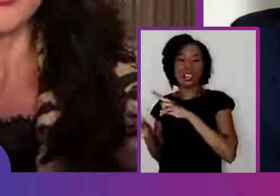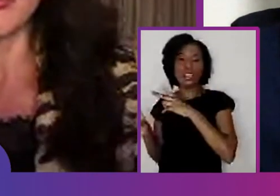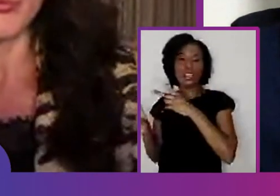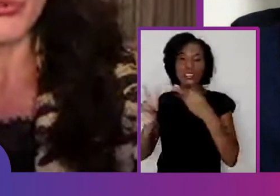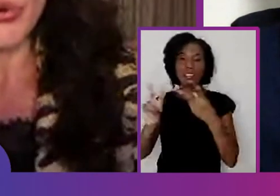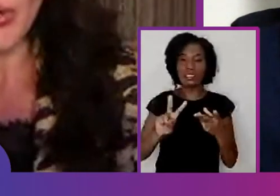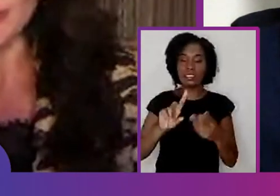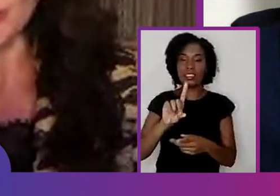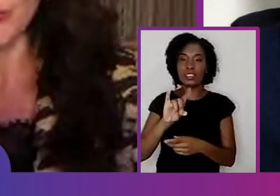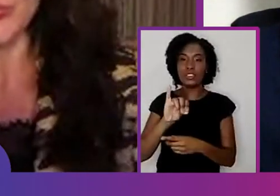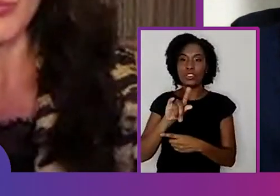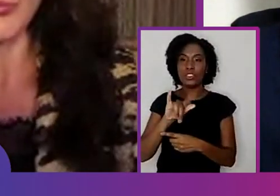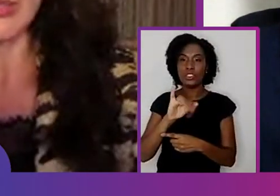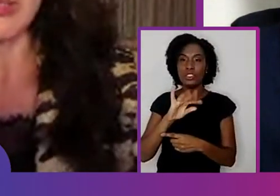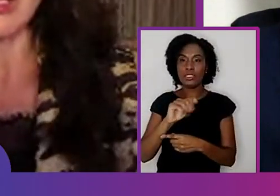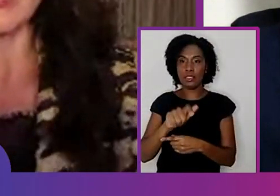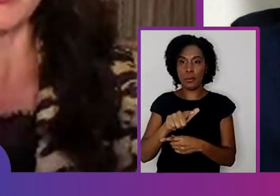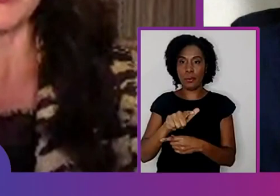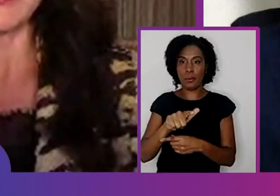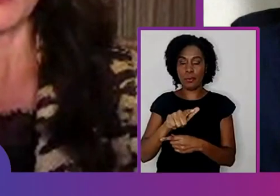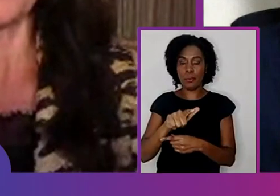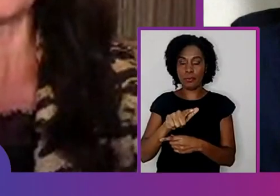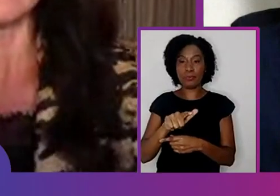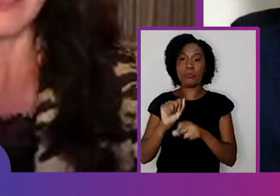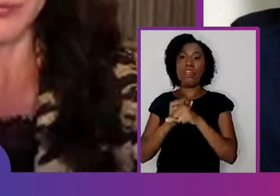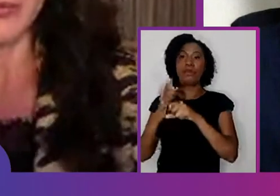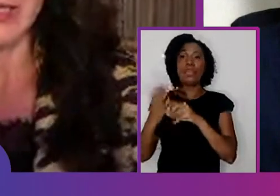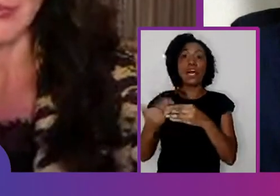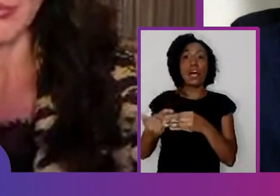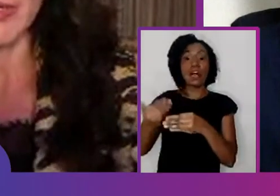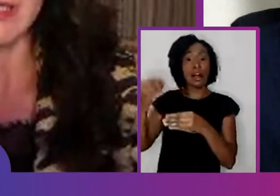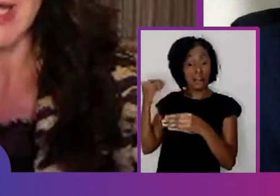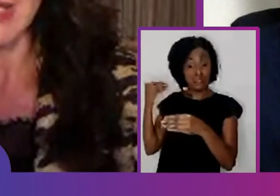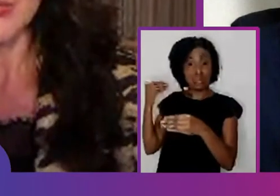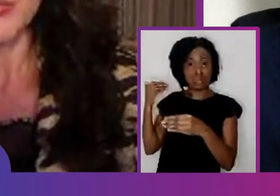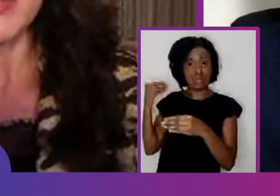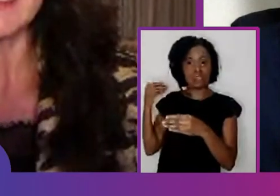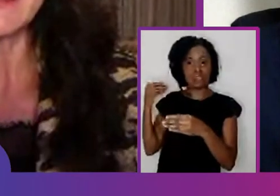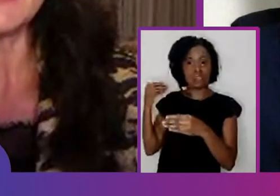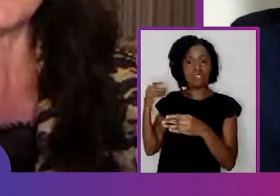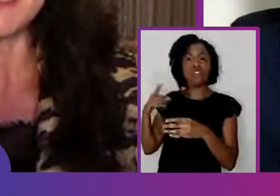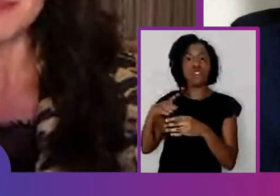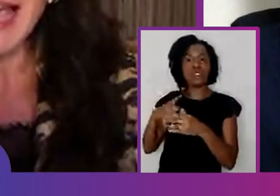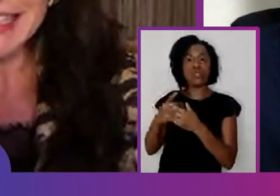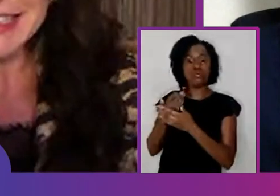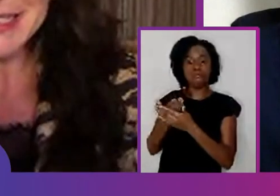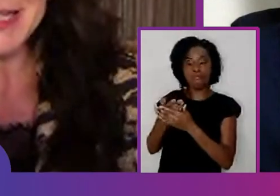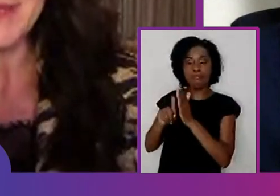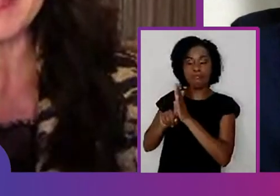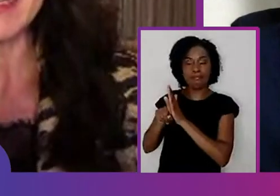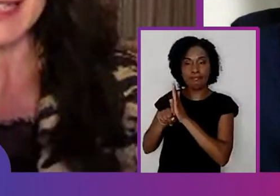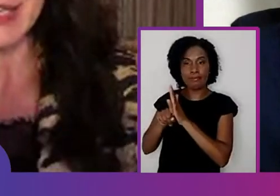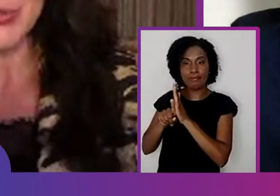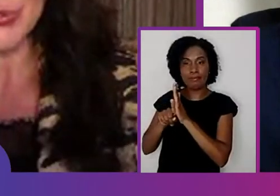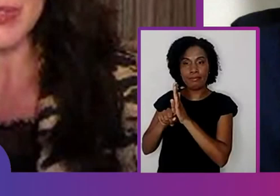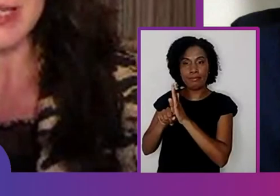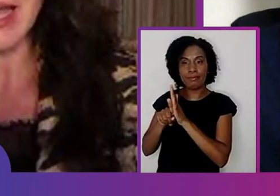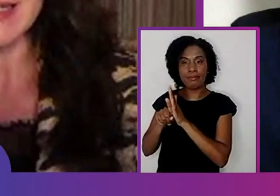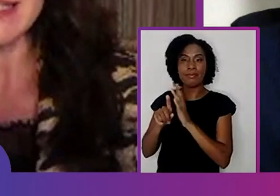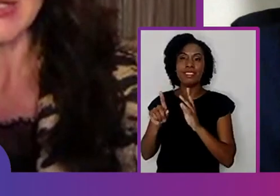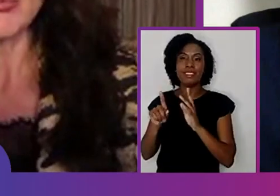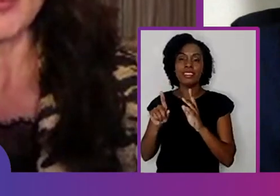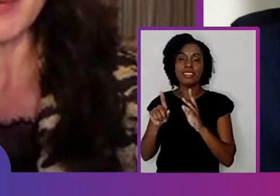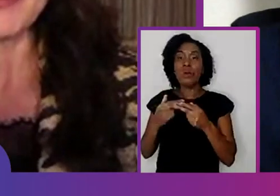pré-pandemia, muitos estudiosos no mundo inteiro fizeram muitas publicações sobre os incríveis males das